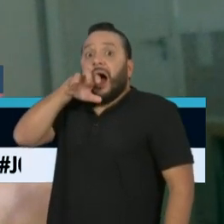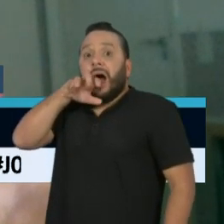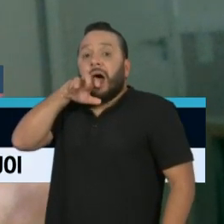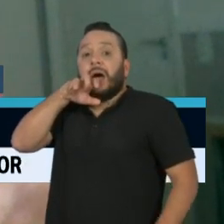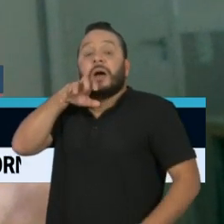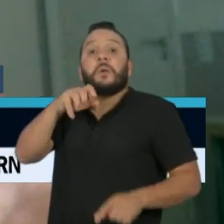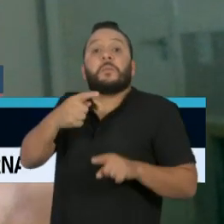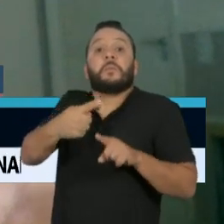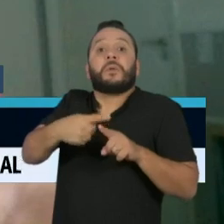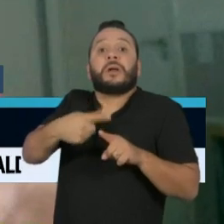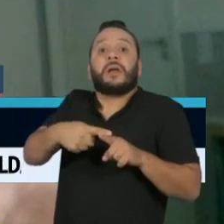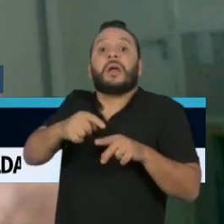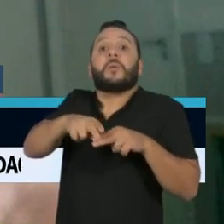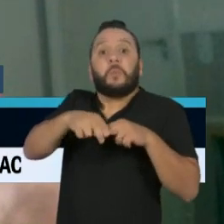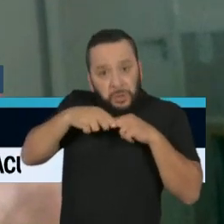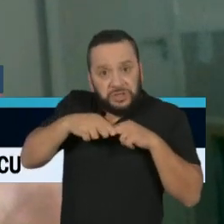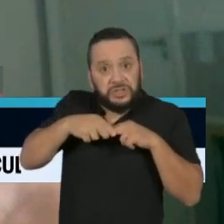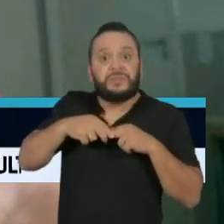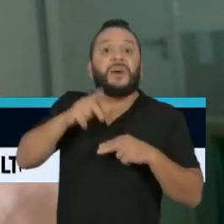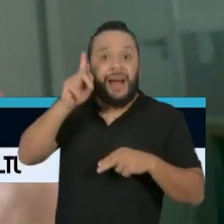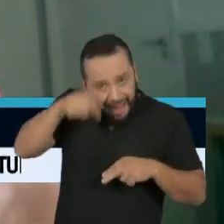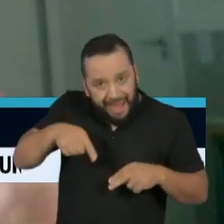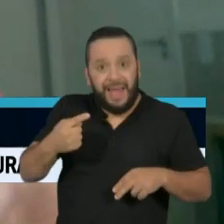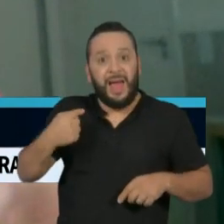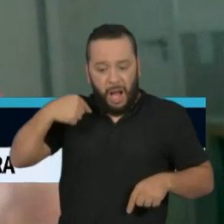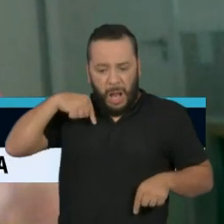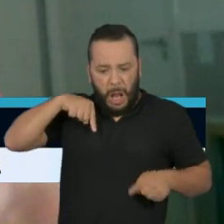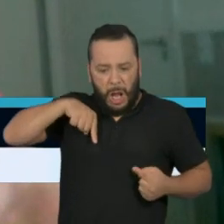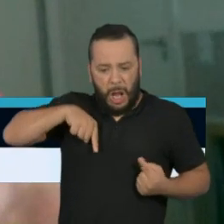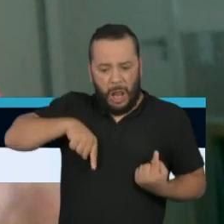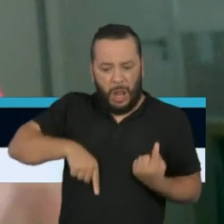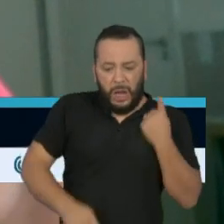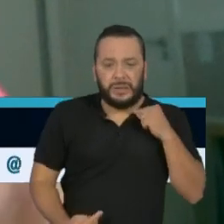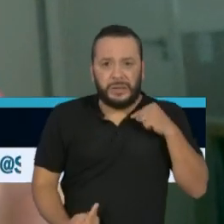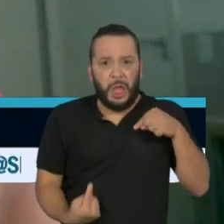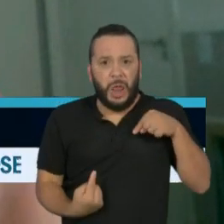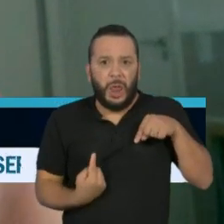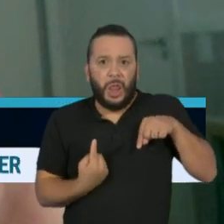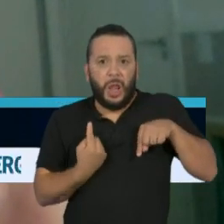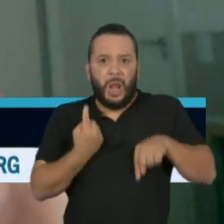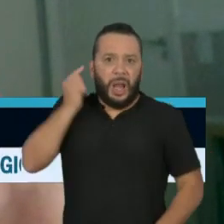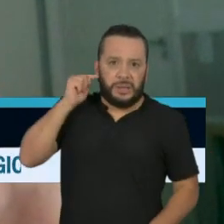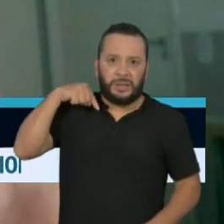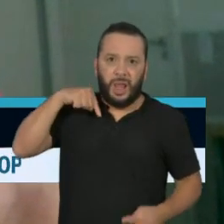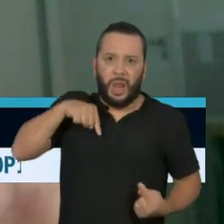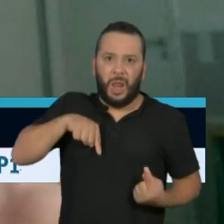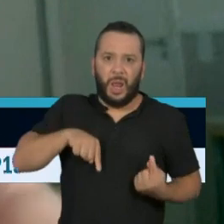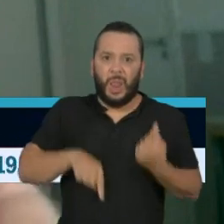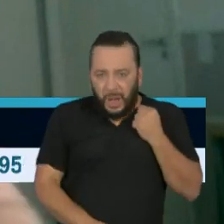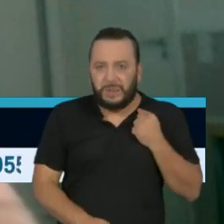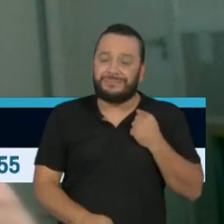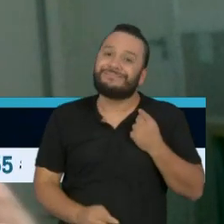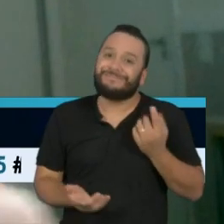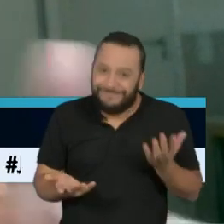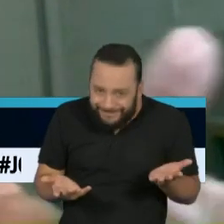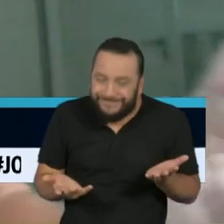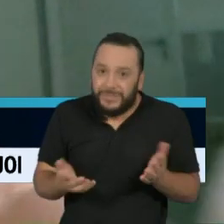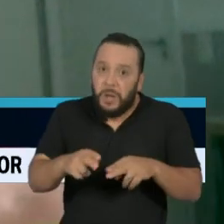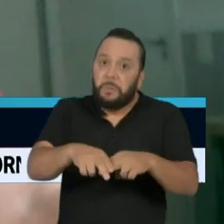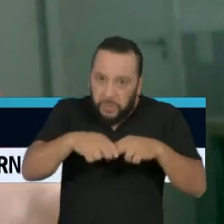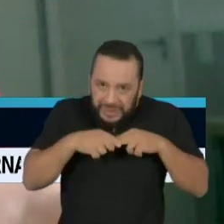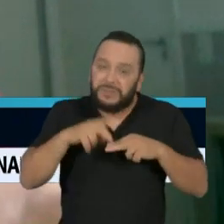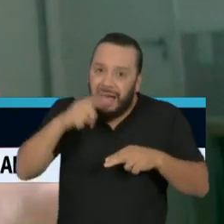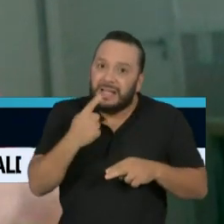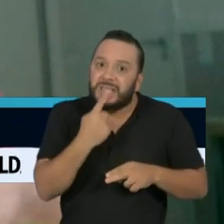com infecção pelo Covid-19, como toda doença infecciosa, eles têm trombos. Trombos é um